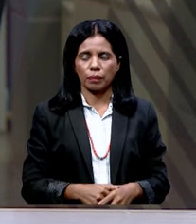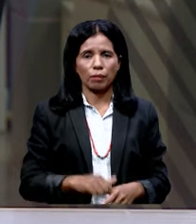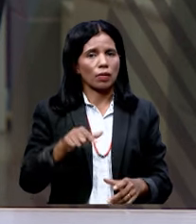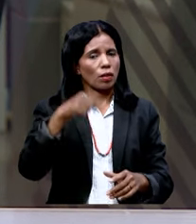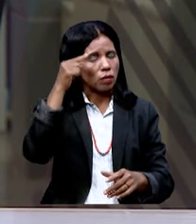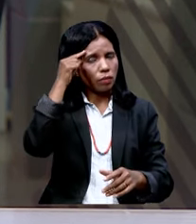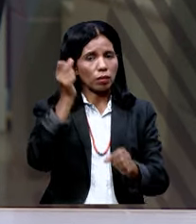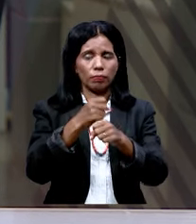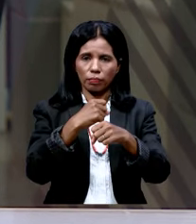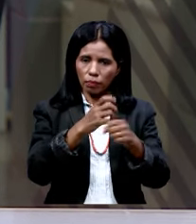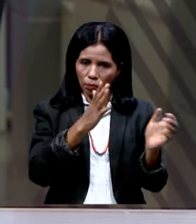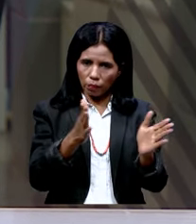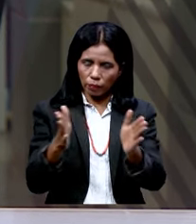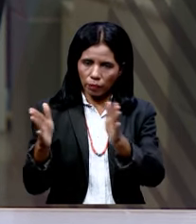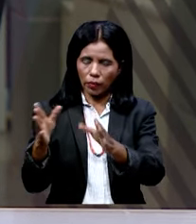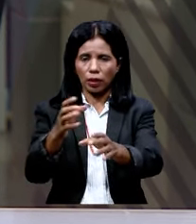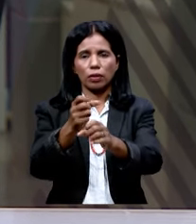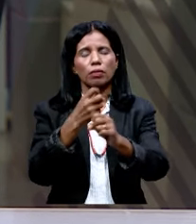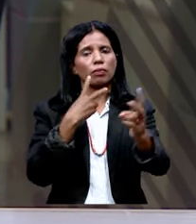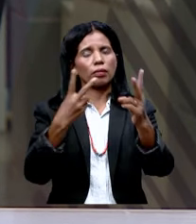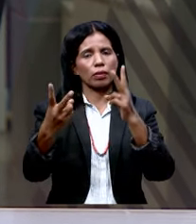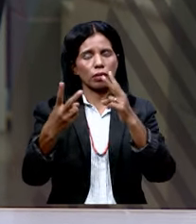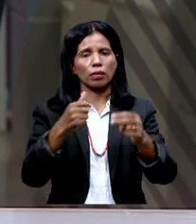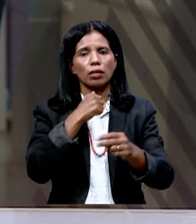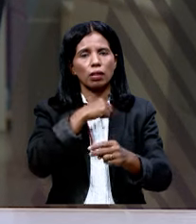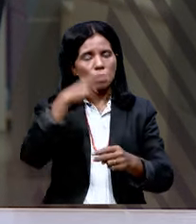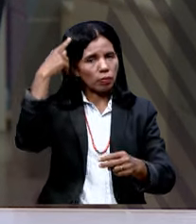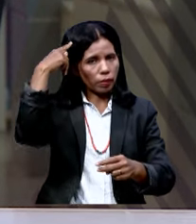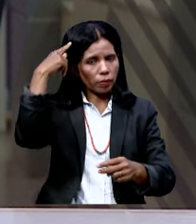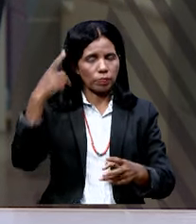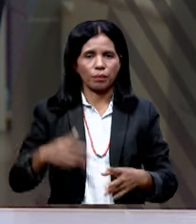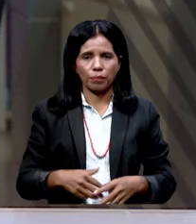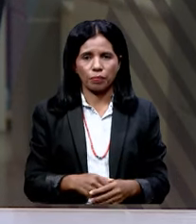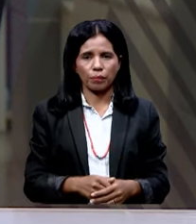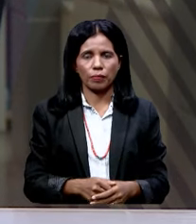Governo halohela preparação a tosimo visita Papa Francisco.